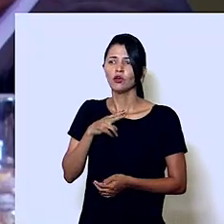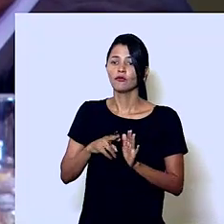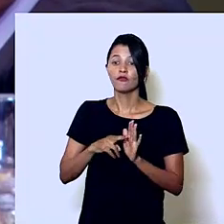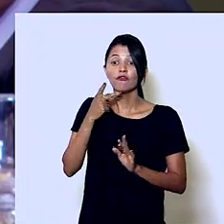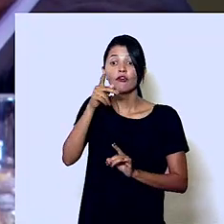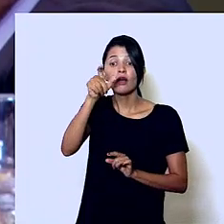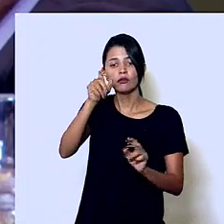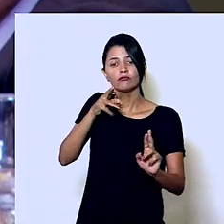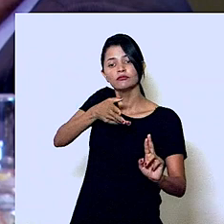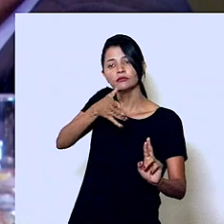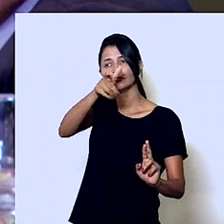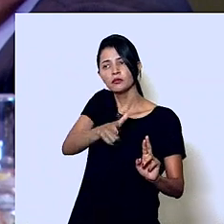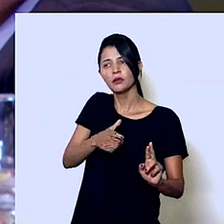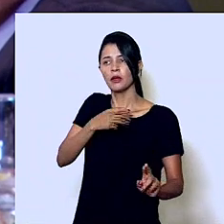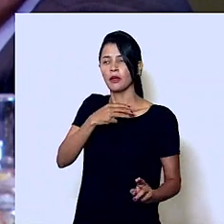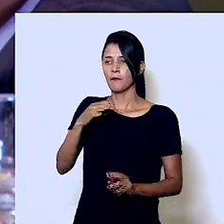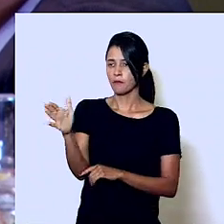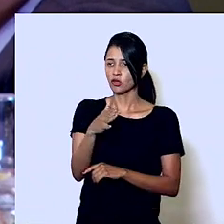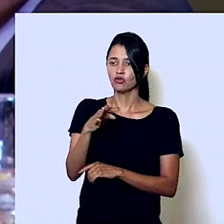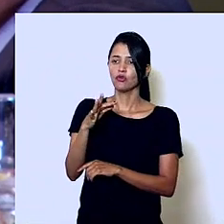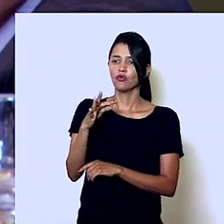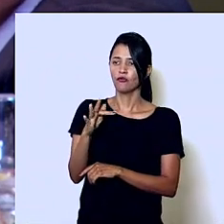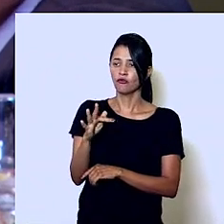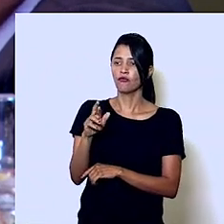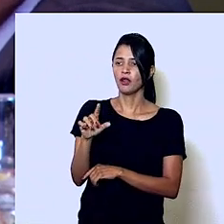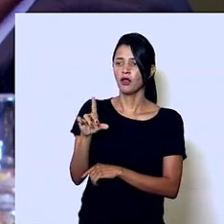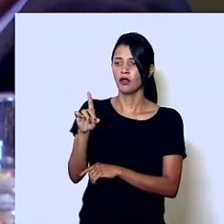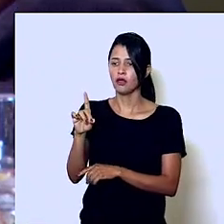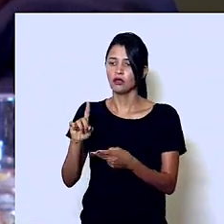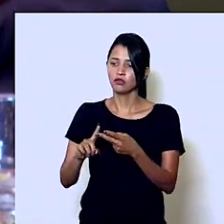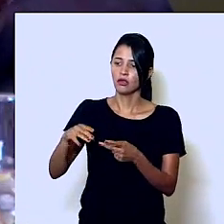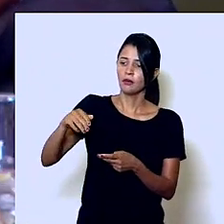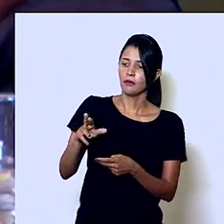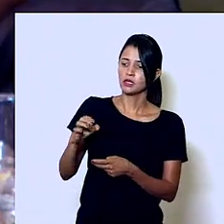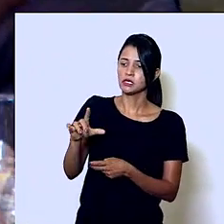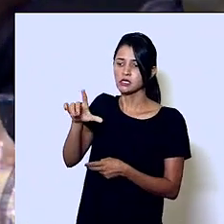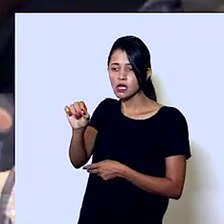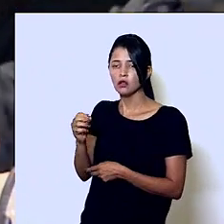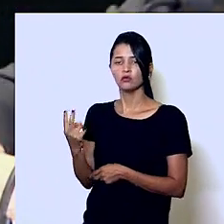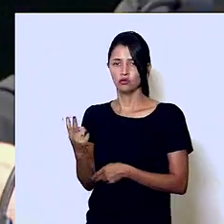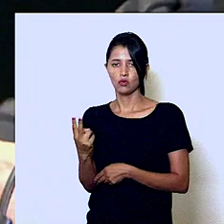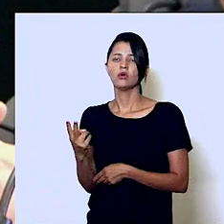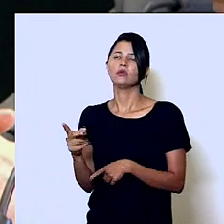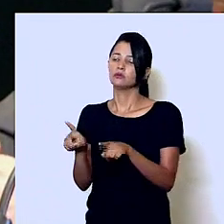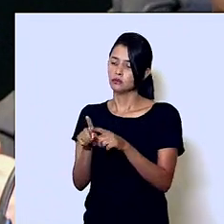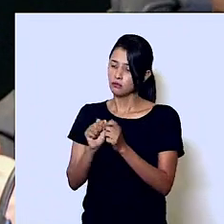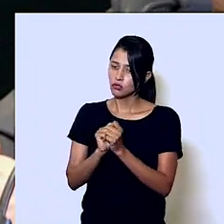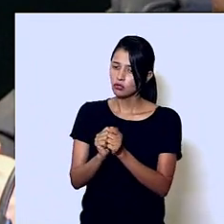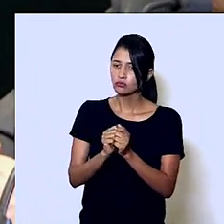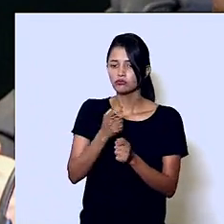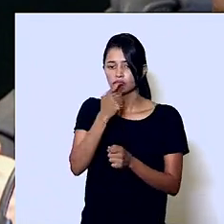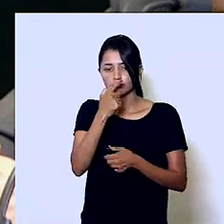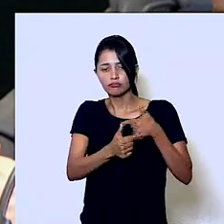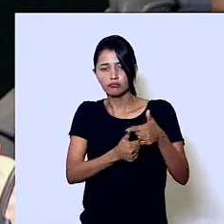embaixador Fred, embaixador Marcelo, ambos trabalharam também muito proximamente do nosso saudoso Paulo